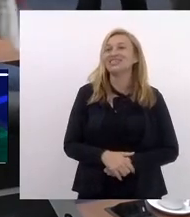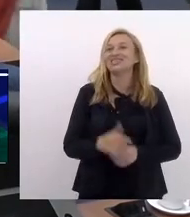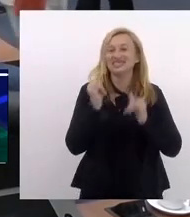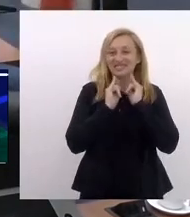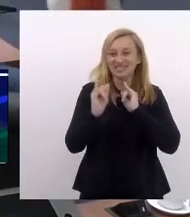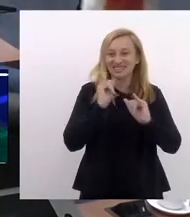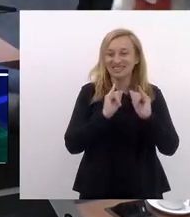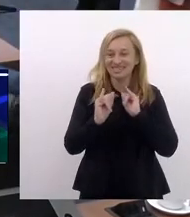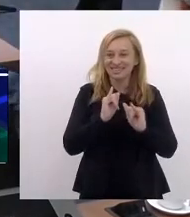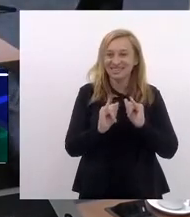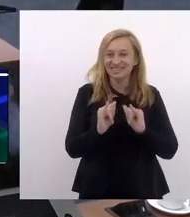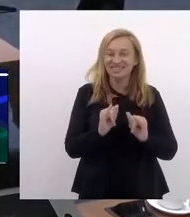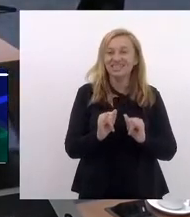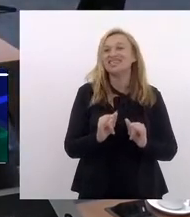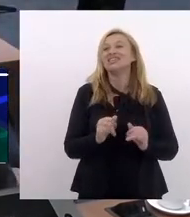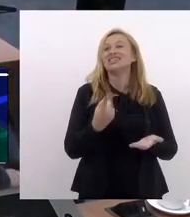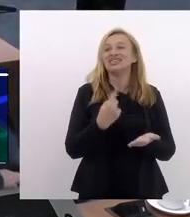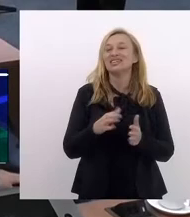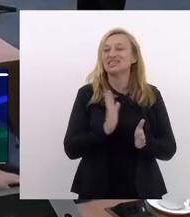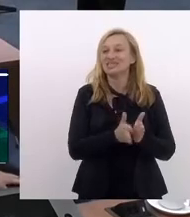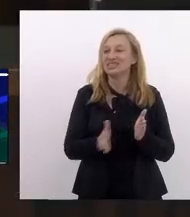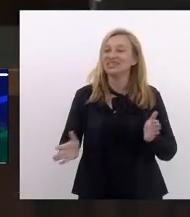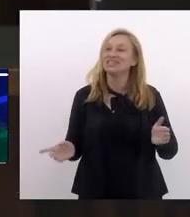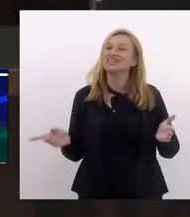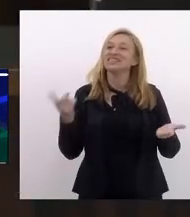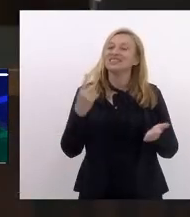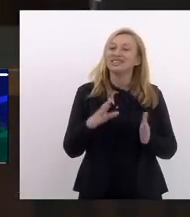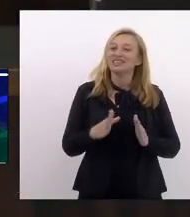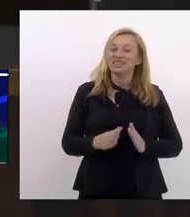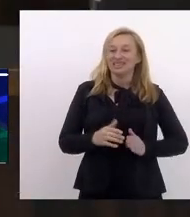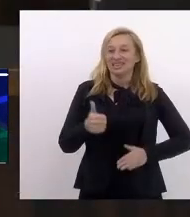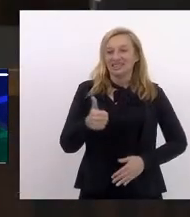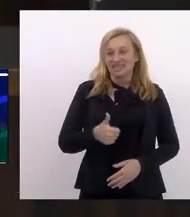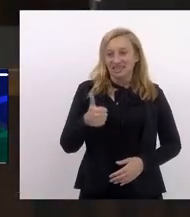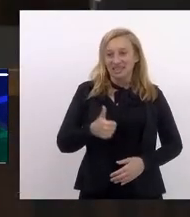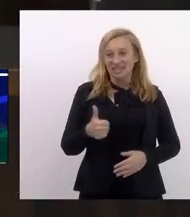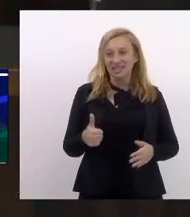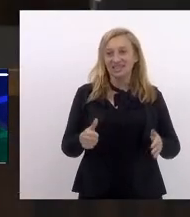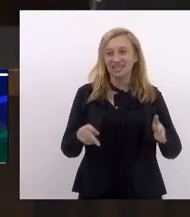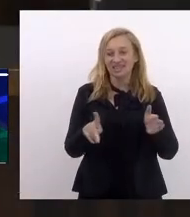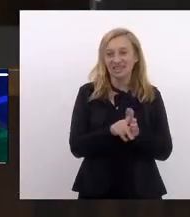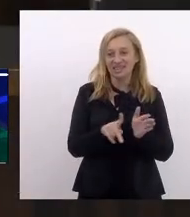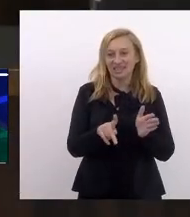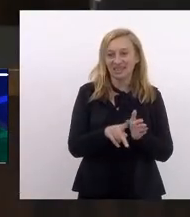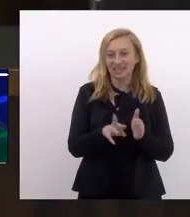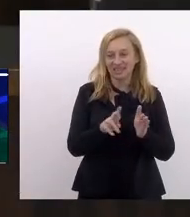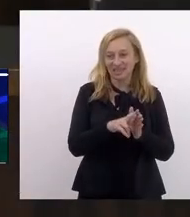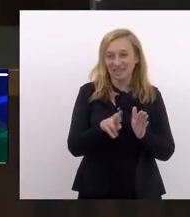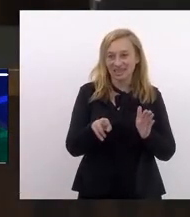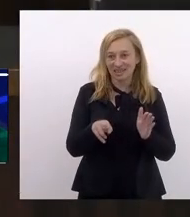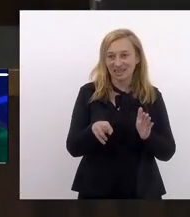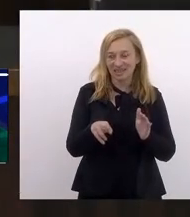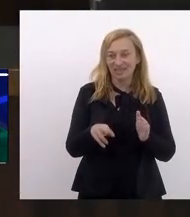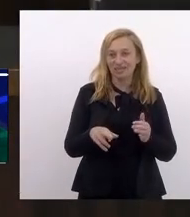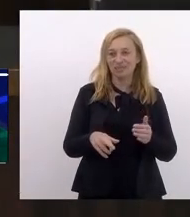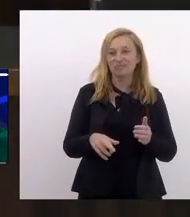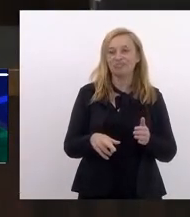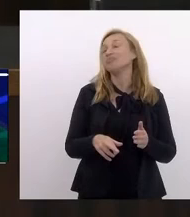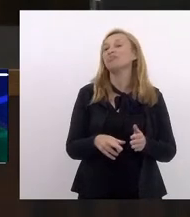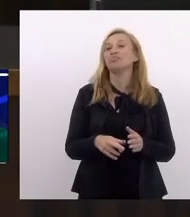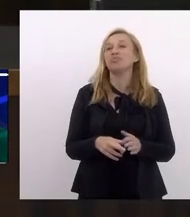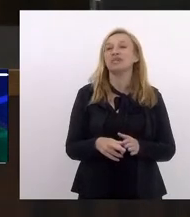Anuncio, em tramitação, incluindo na ordem do dia, de acordo com o inciso 1º do artigo 47 do Regimento Interno, em